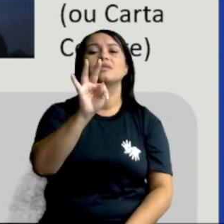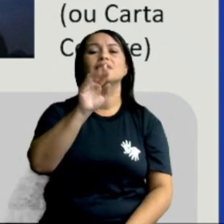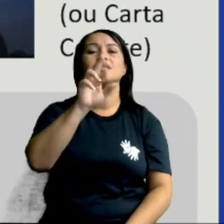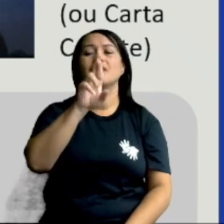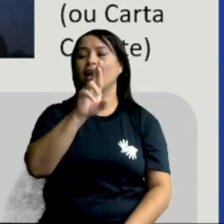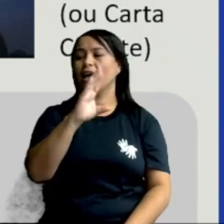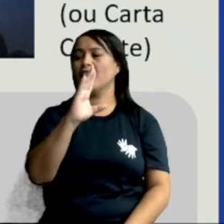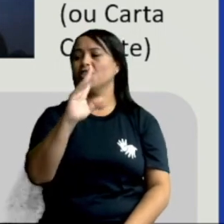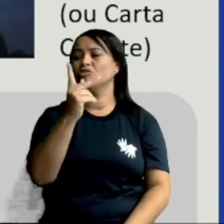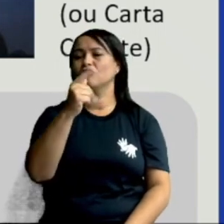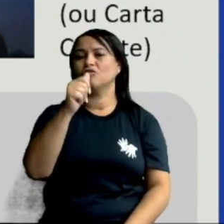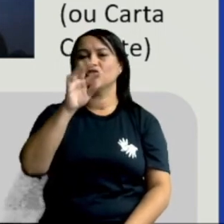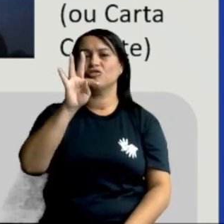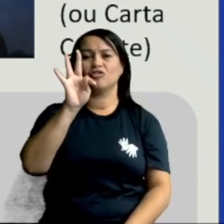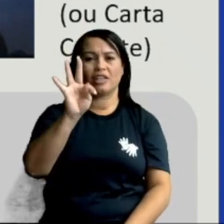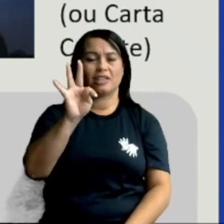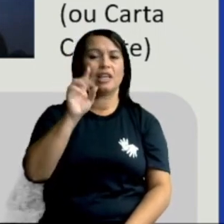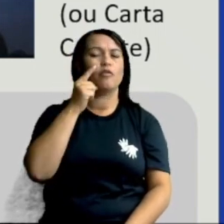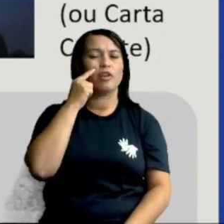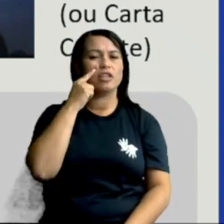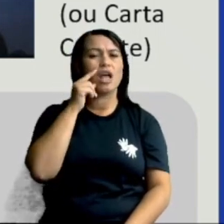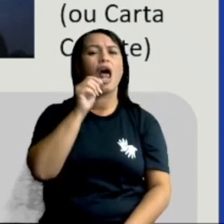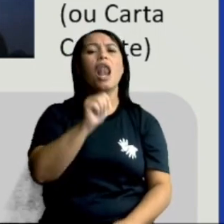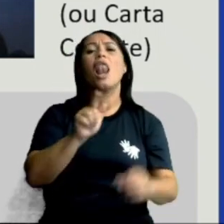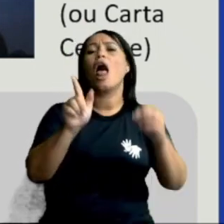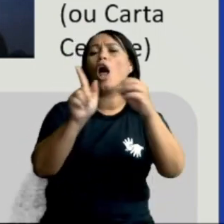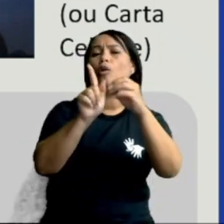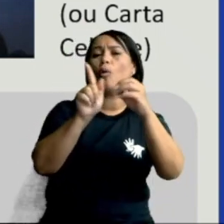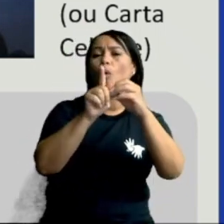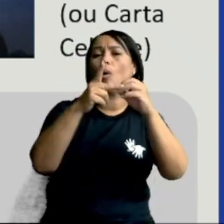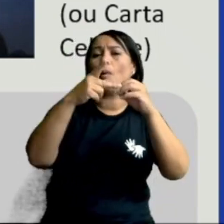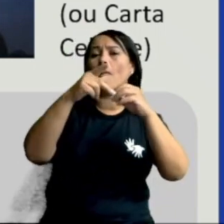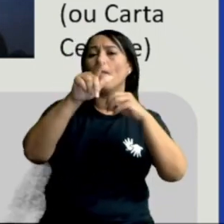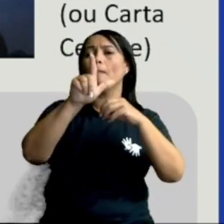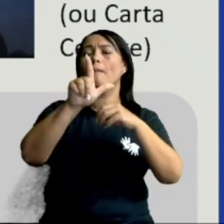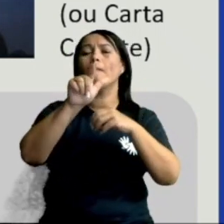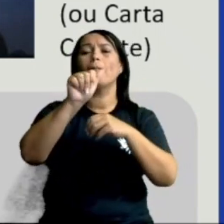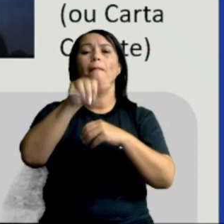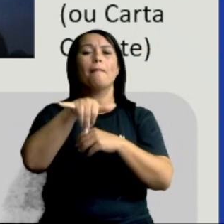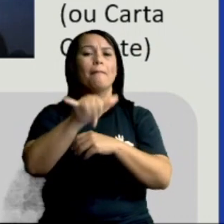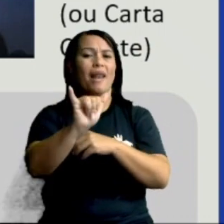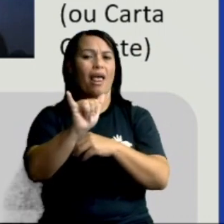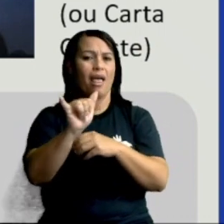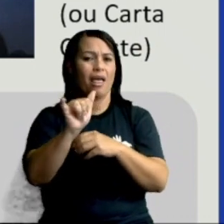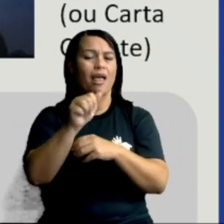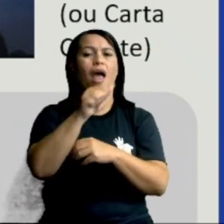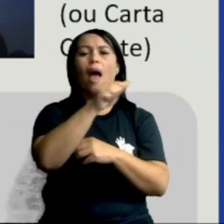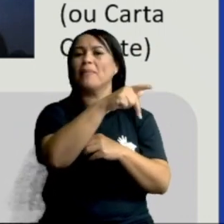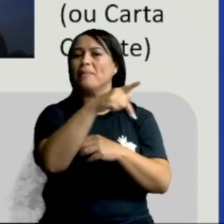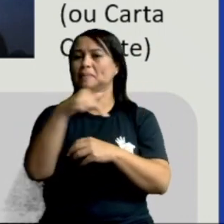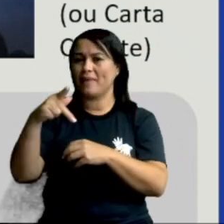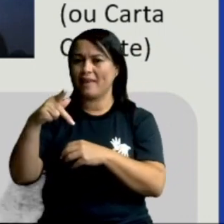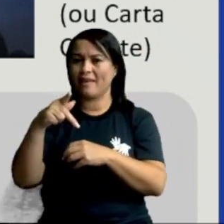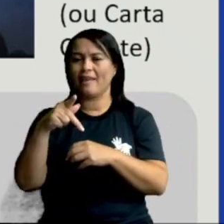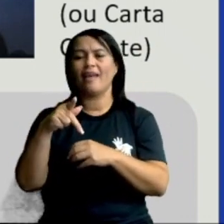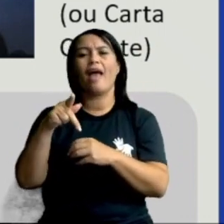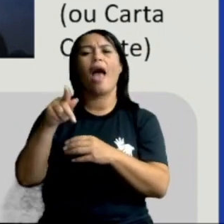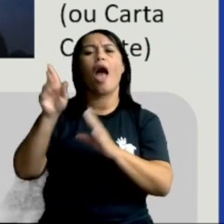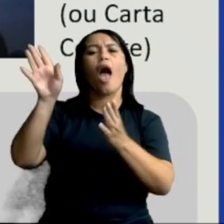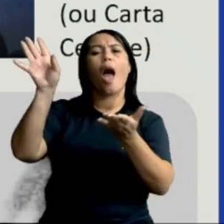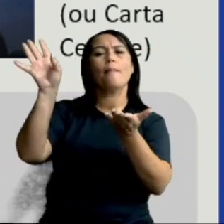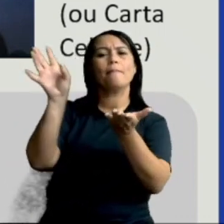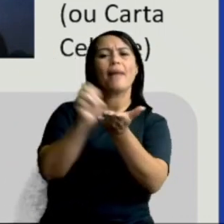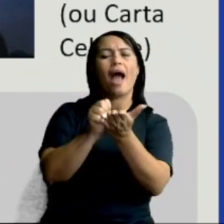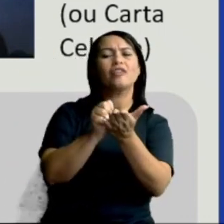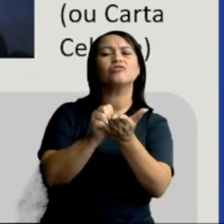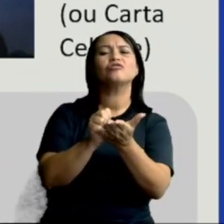seu Google Play, baixa o aplicativo, certo? Acompanhado de um adulto à noite, você pega o